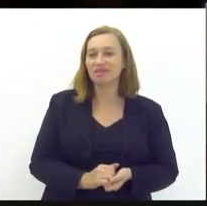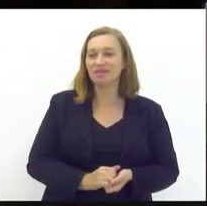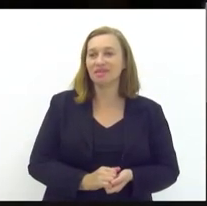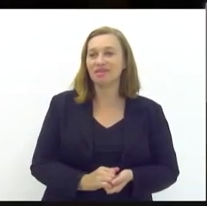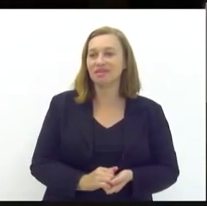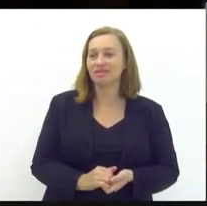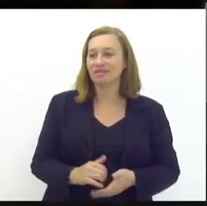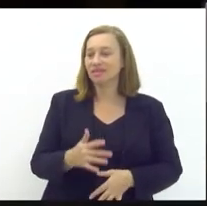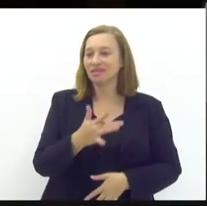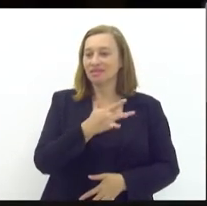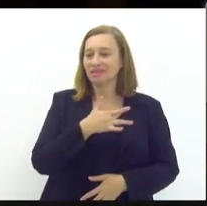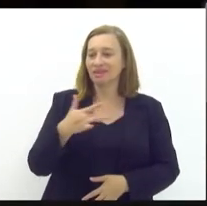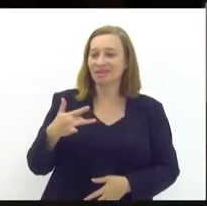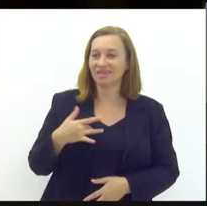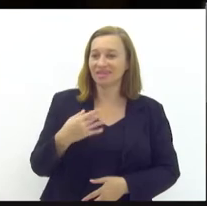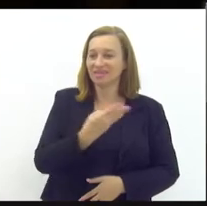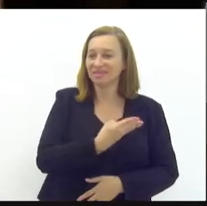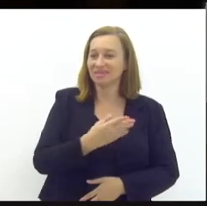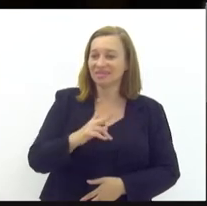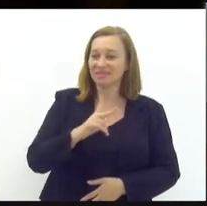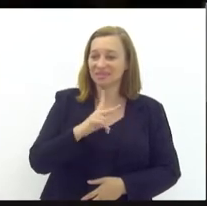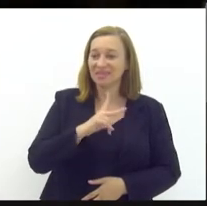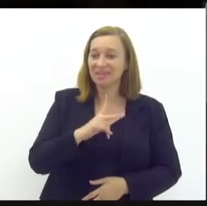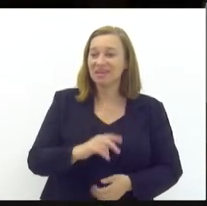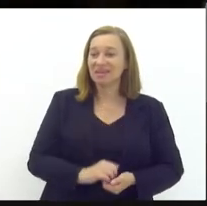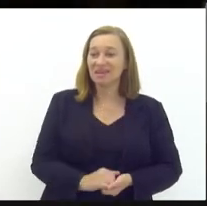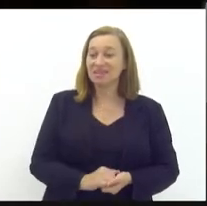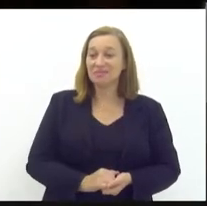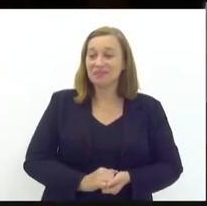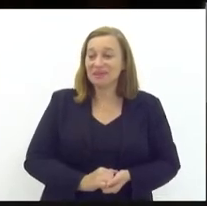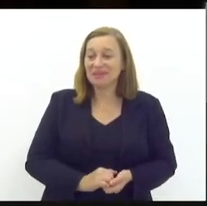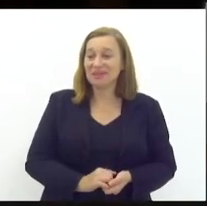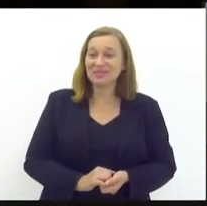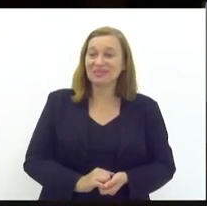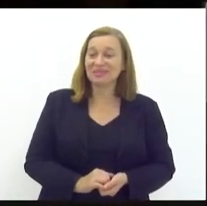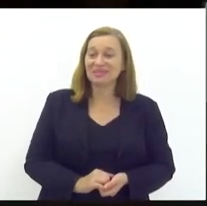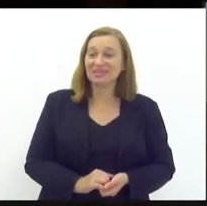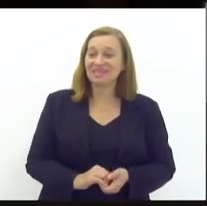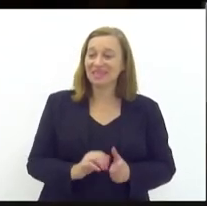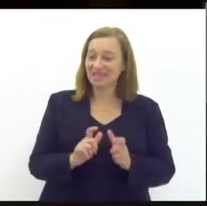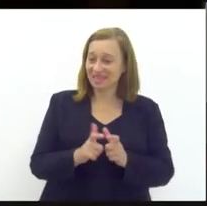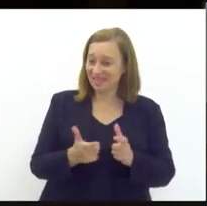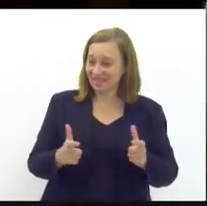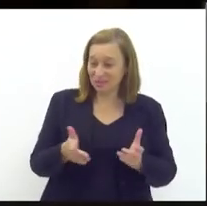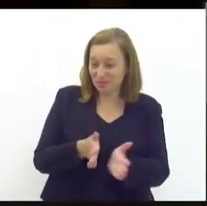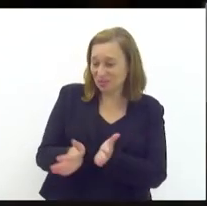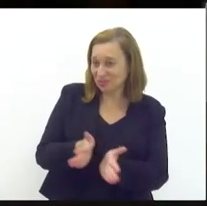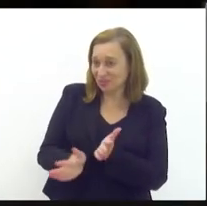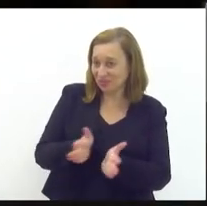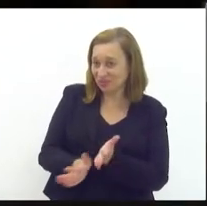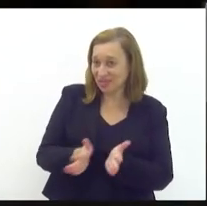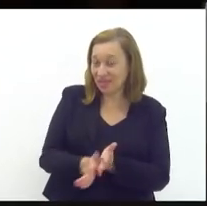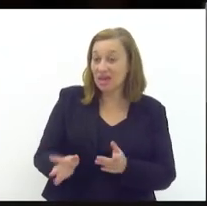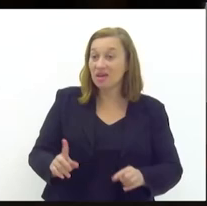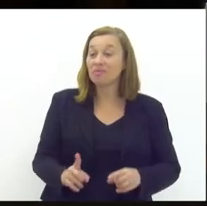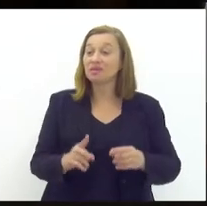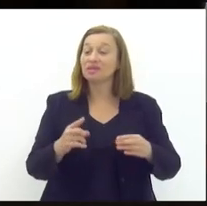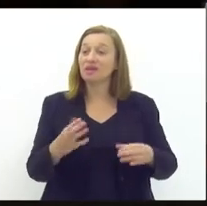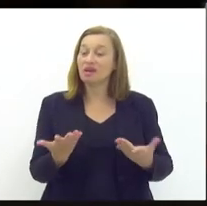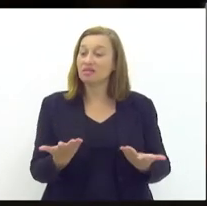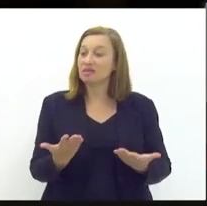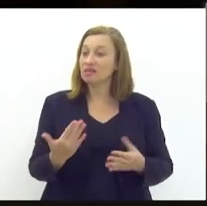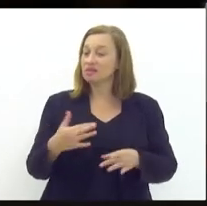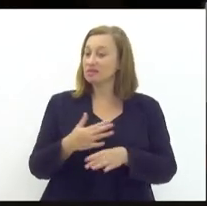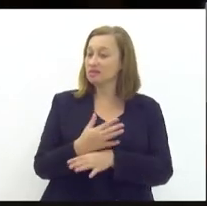privada e educação assim a gente é um dos únicos que tem isso E aí cresceu muito o gasto só que nós temos ela cidade renda de bem de